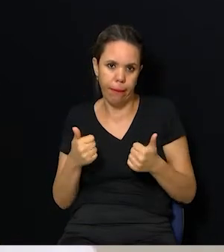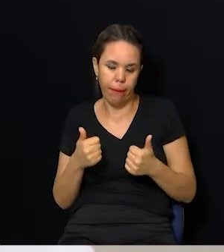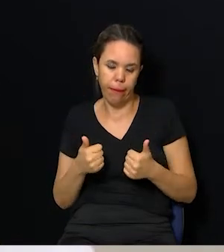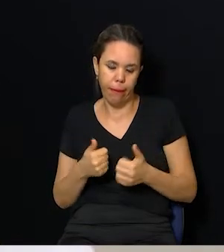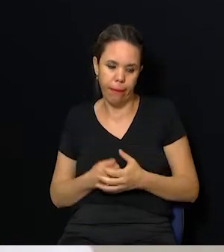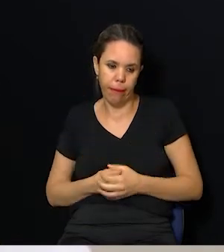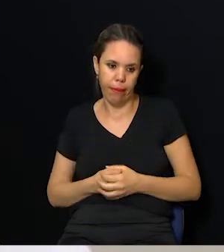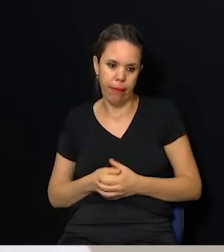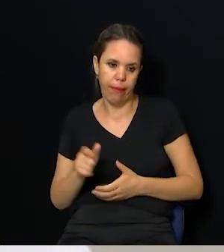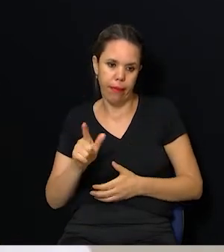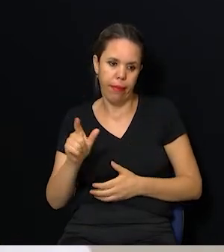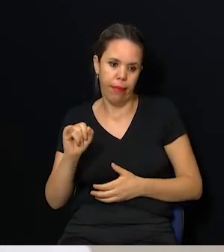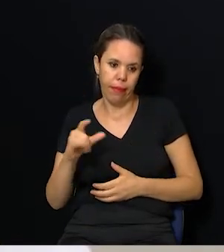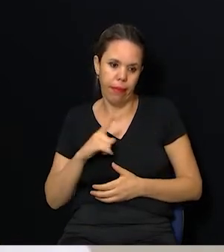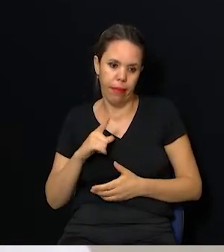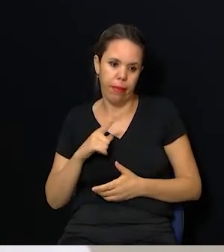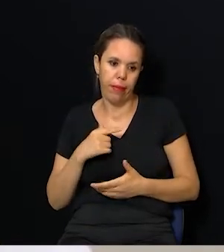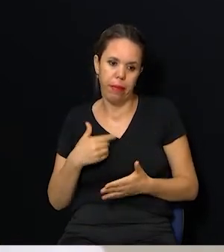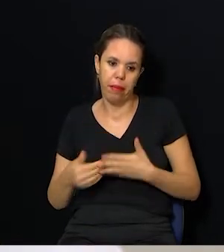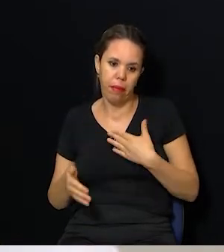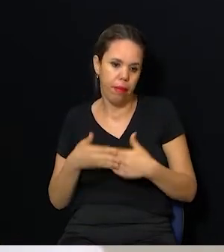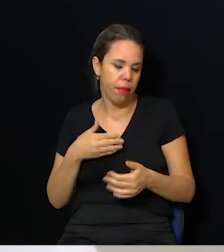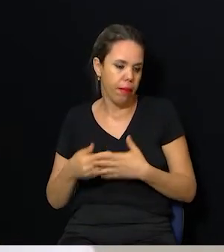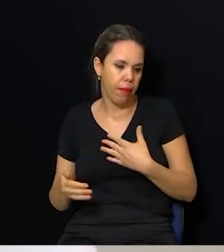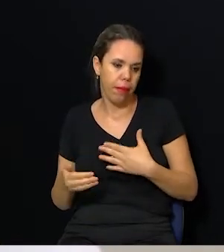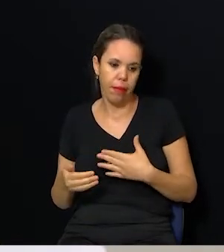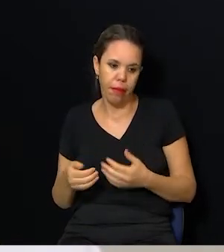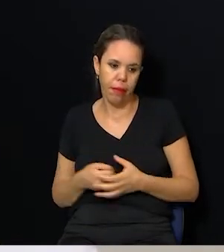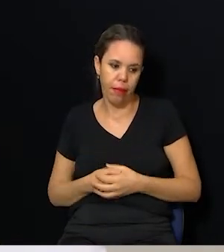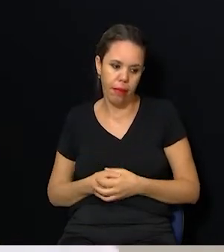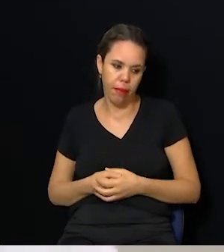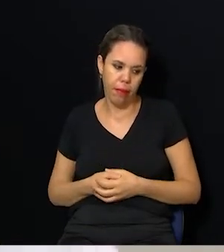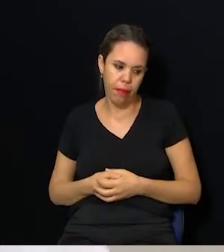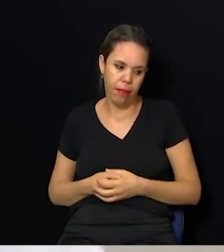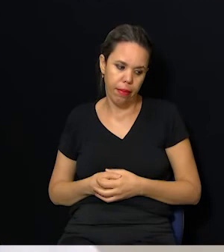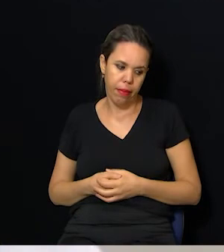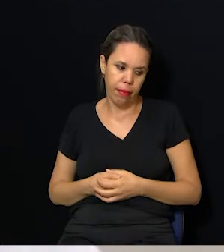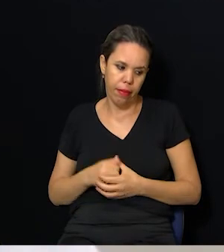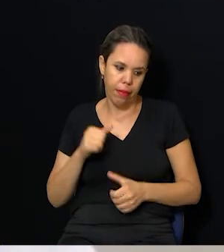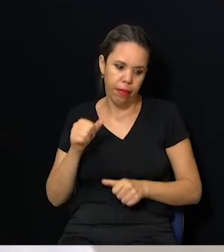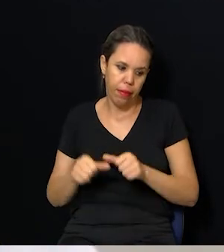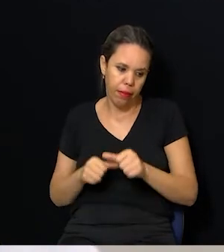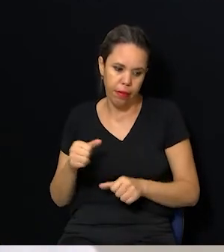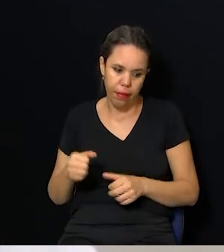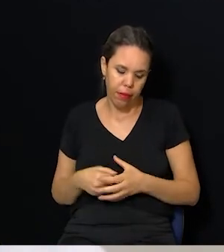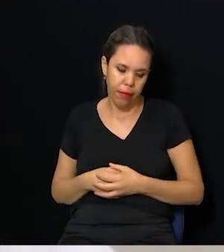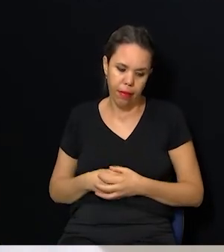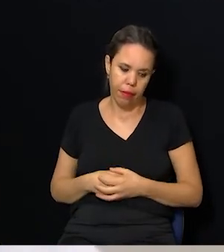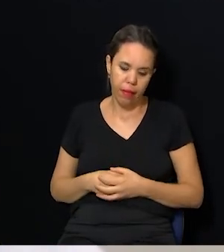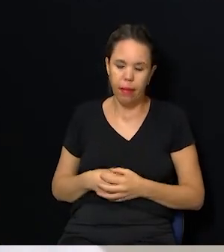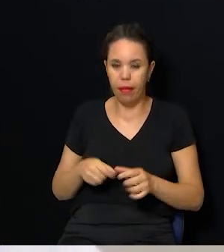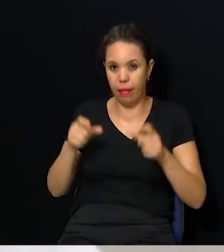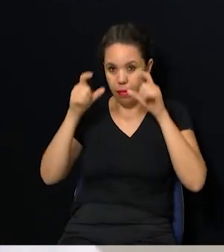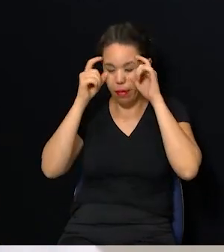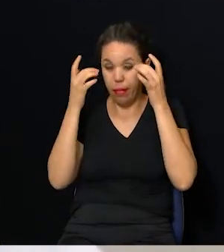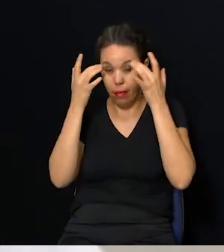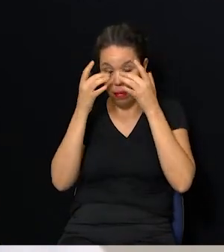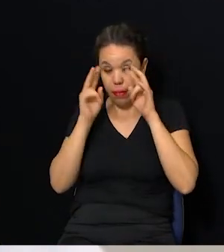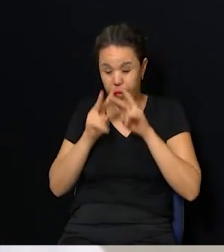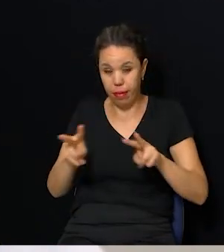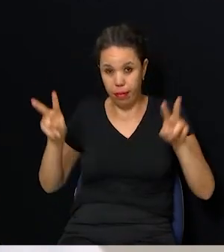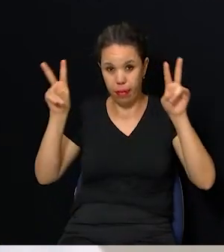É óbvio que se houver qualquer flagrante, tá, de uma alteração, né, ocular,